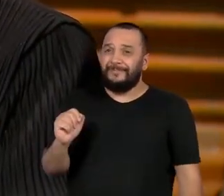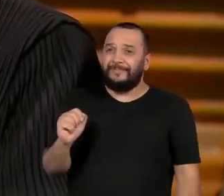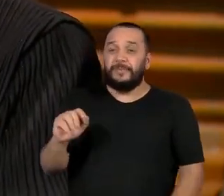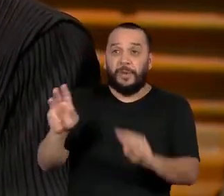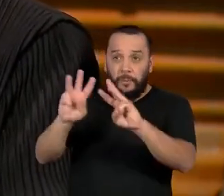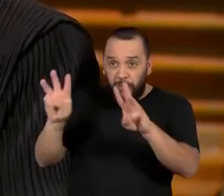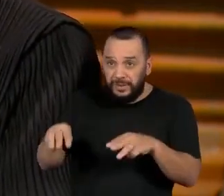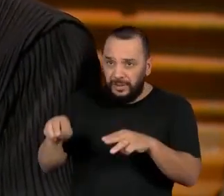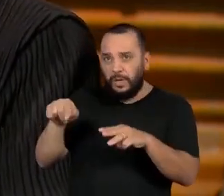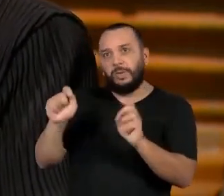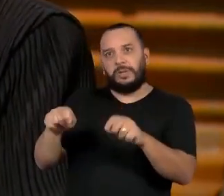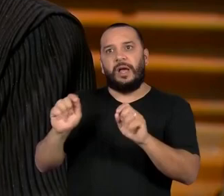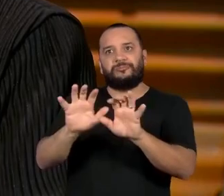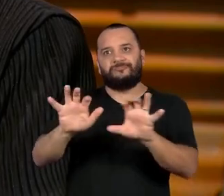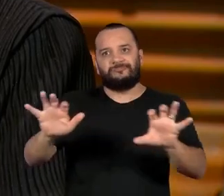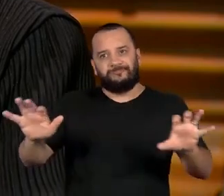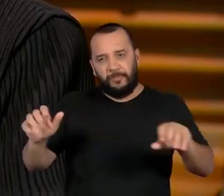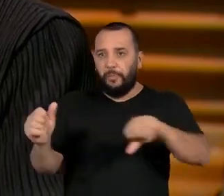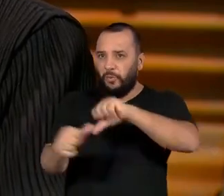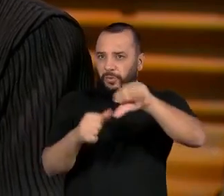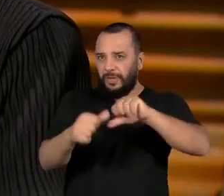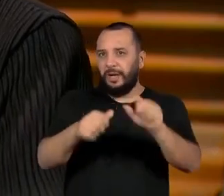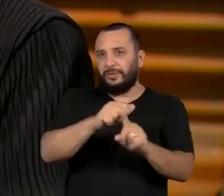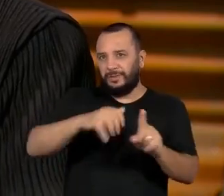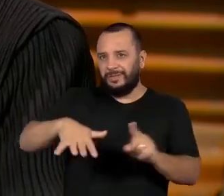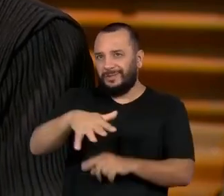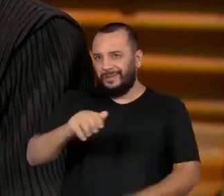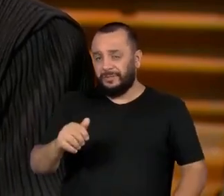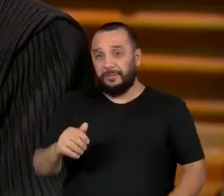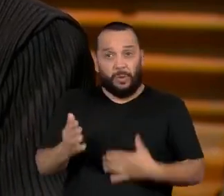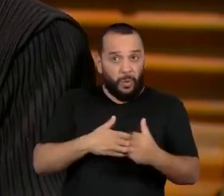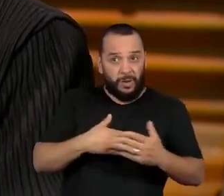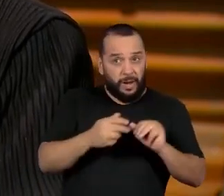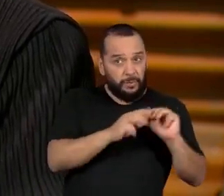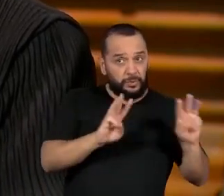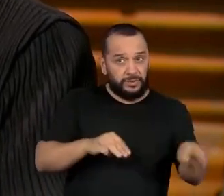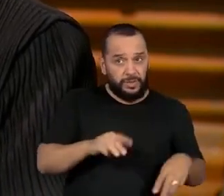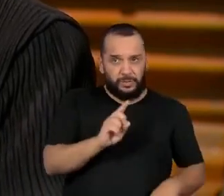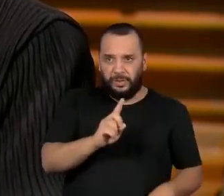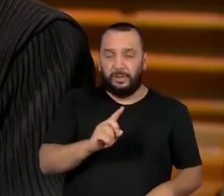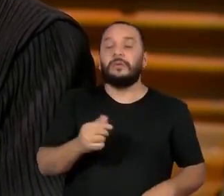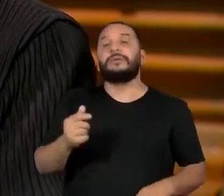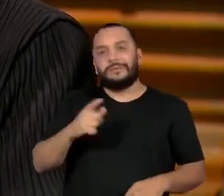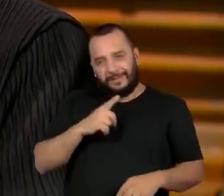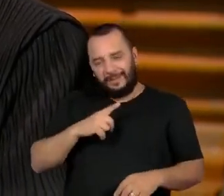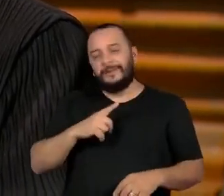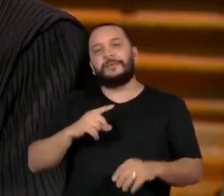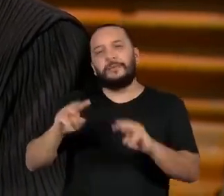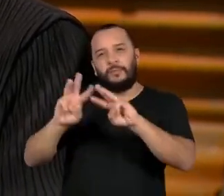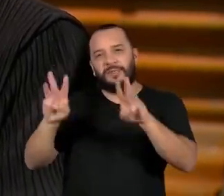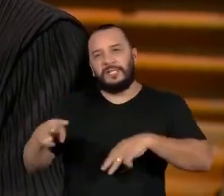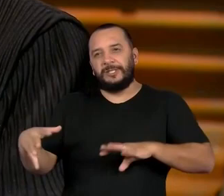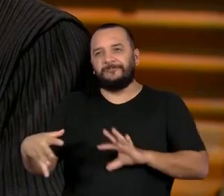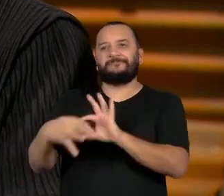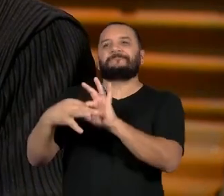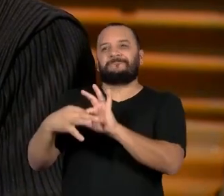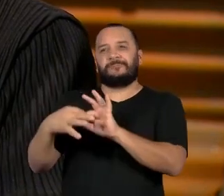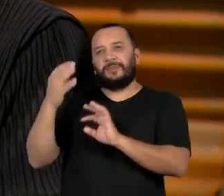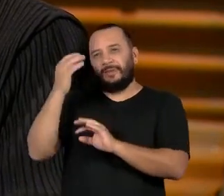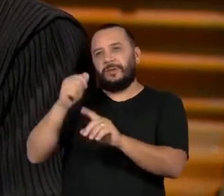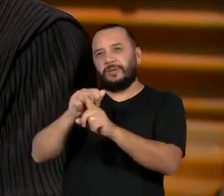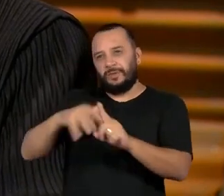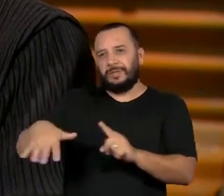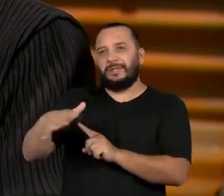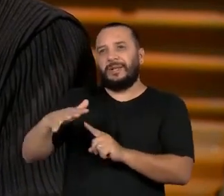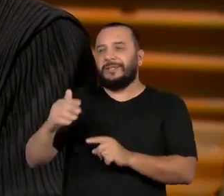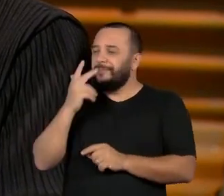capazes de mudar, sim, mas não é qualquer museu. São museus que, de alguma forma, criam esse vínculo, que é a base de tudo, que é o